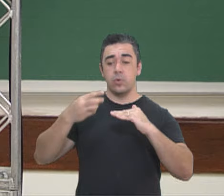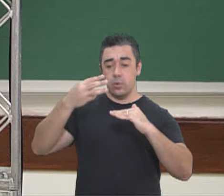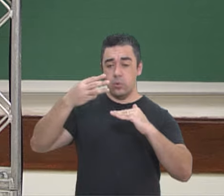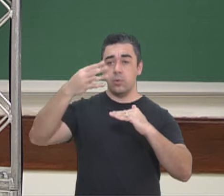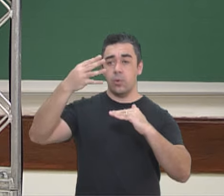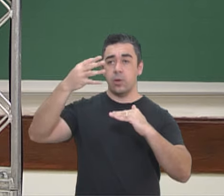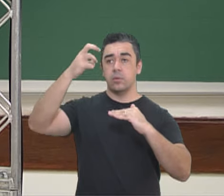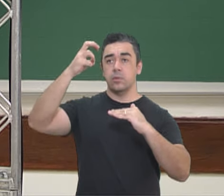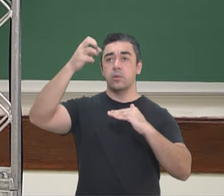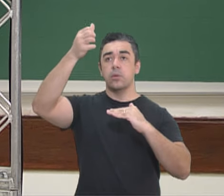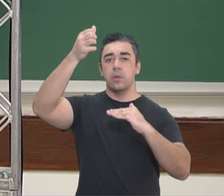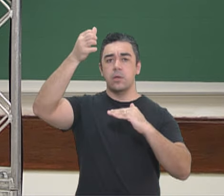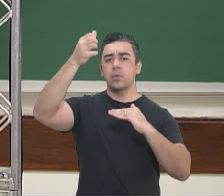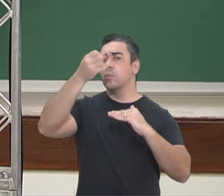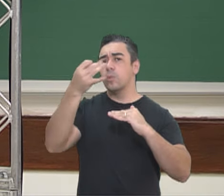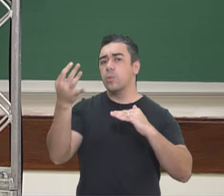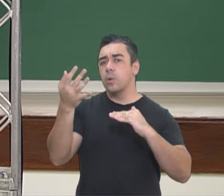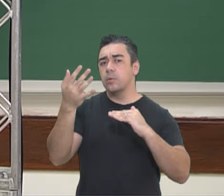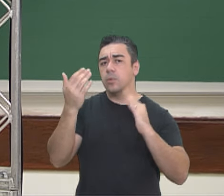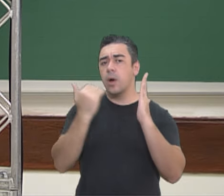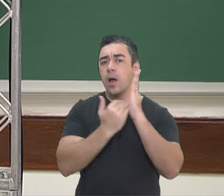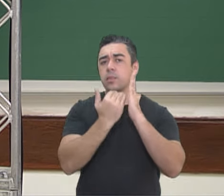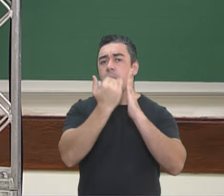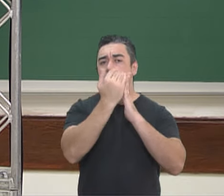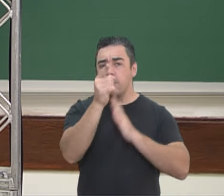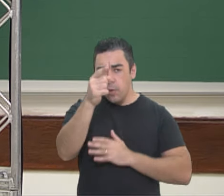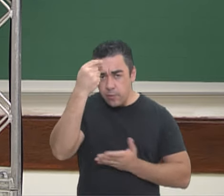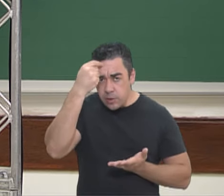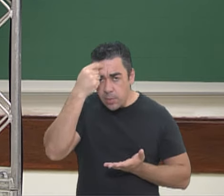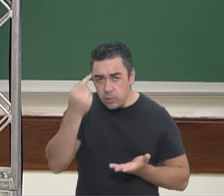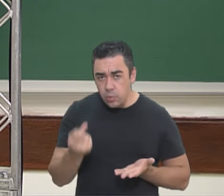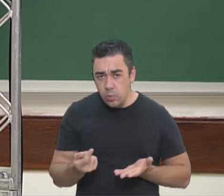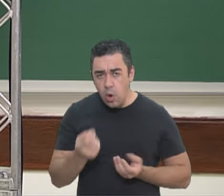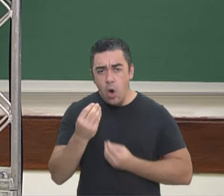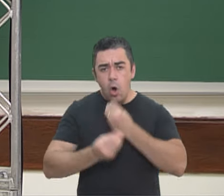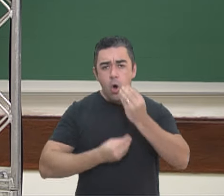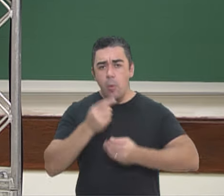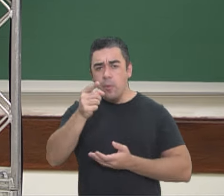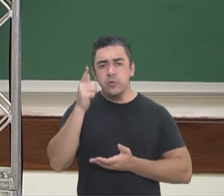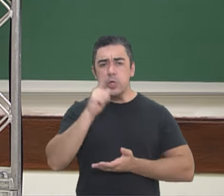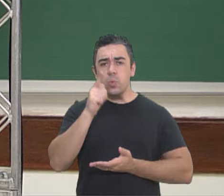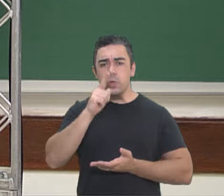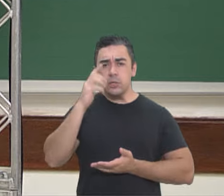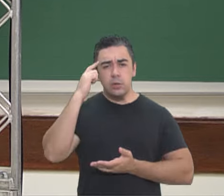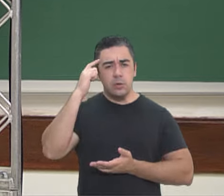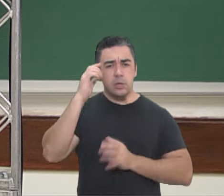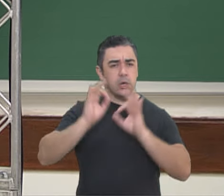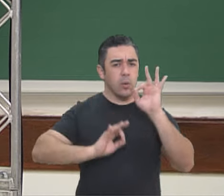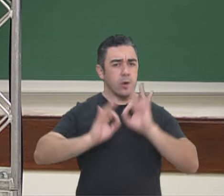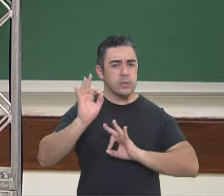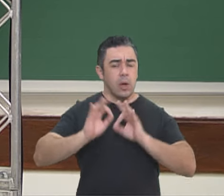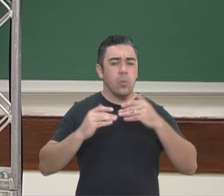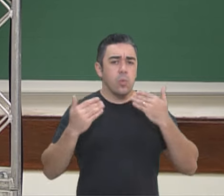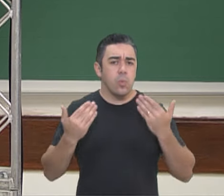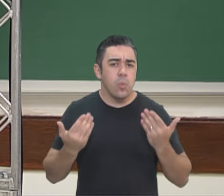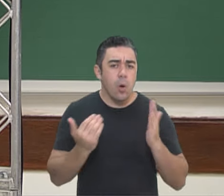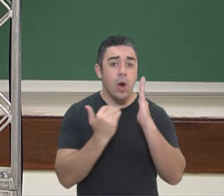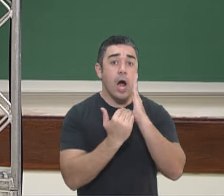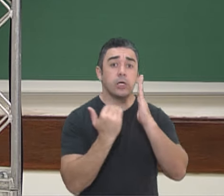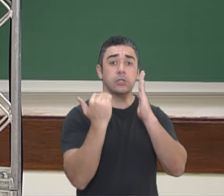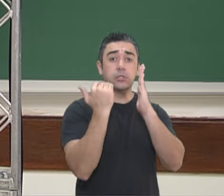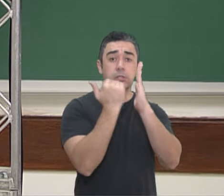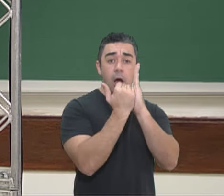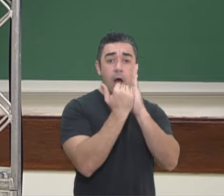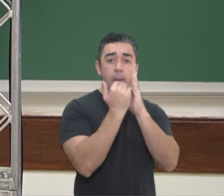uma soma, o resultado aqui em módulo é uma diferença. Tô começando a